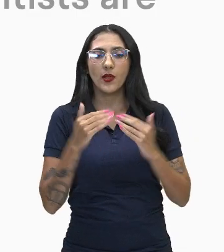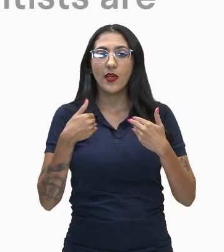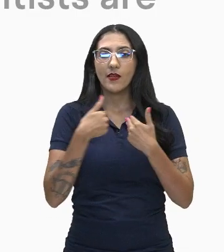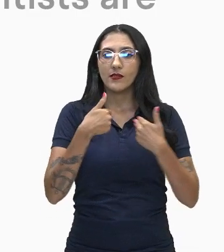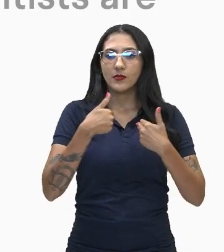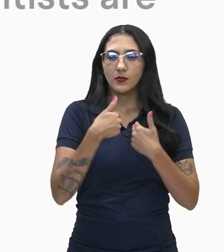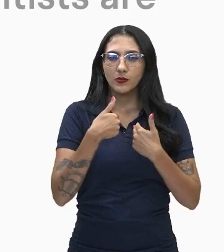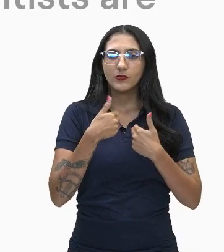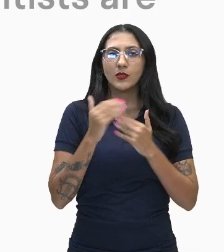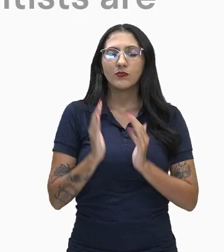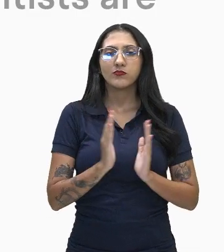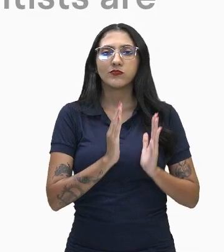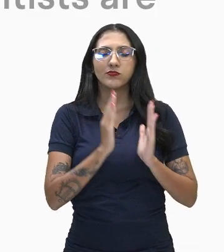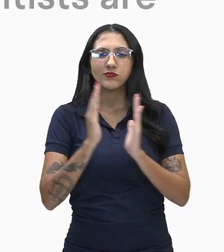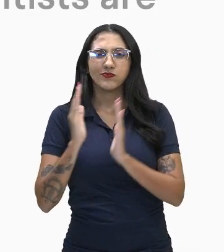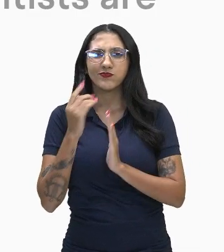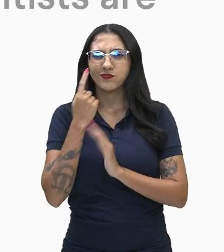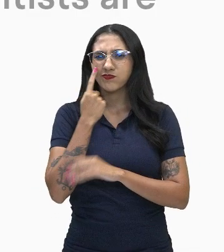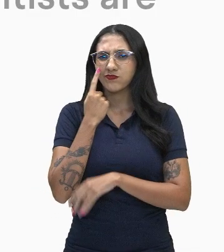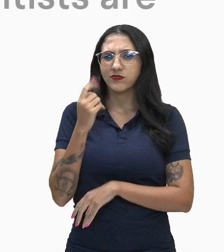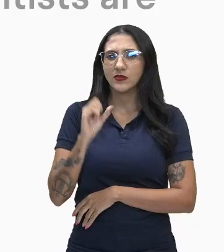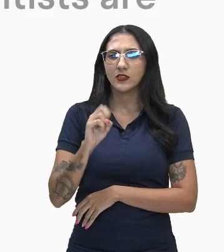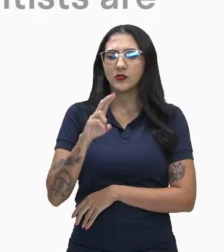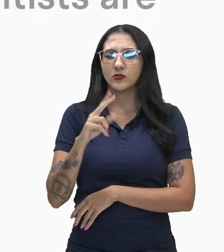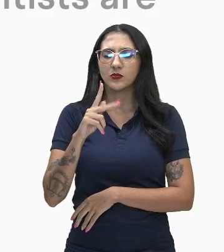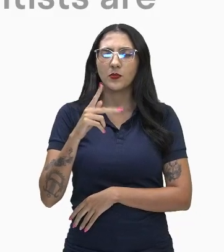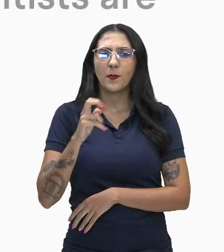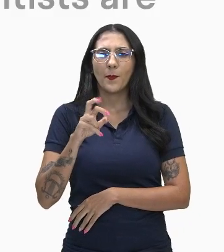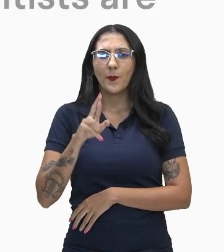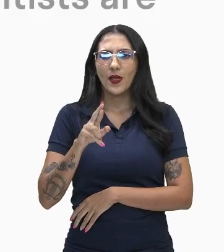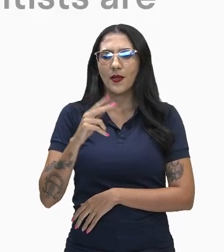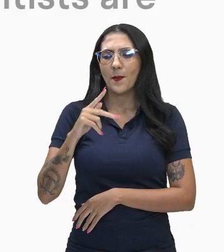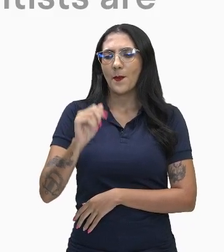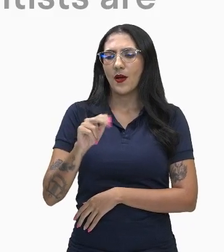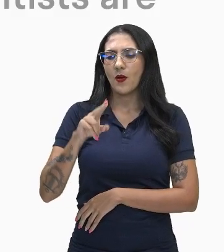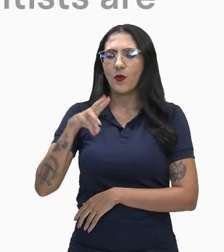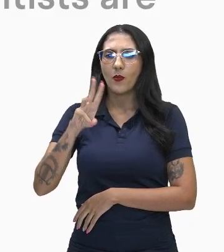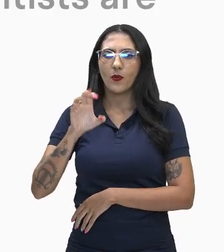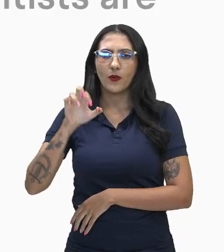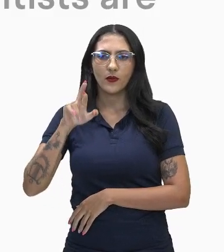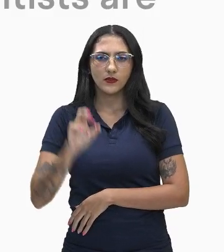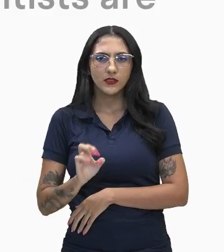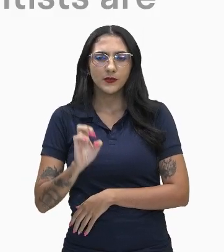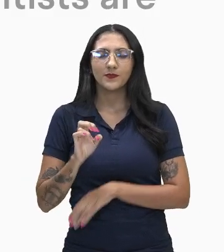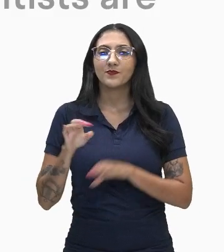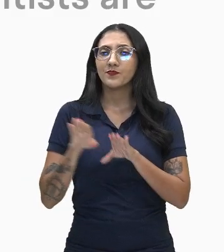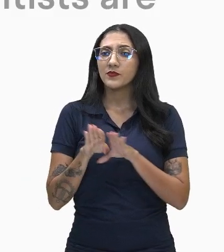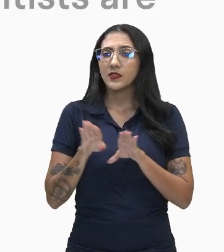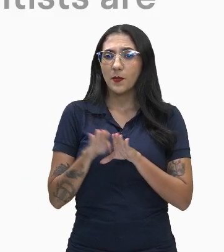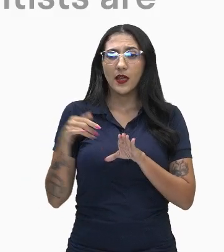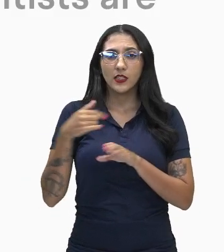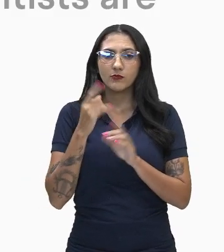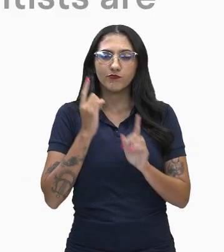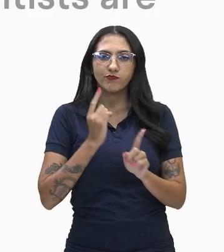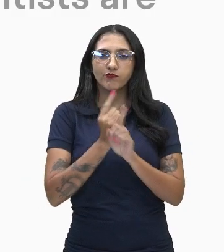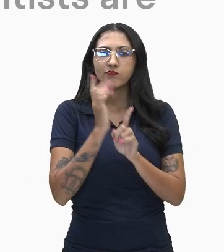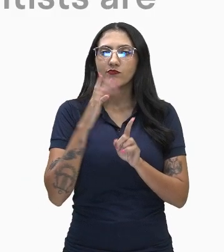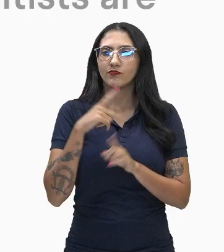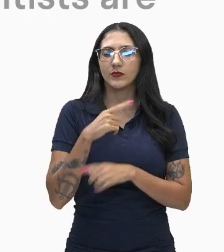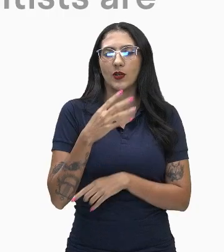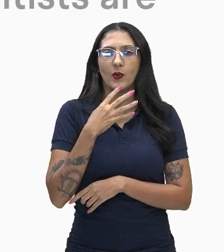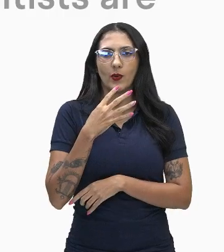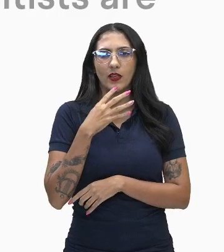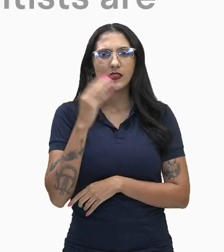animal. Superpowers. Então, dá para conseguir inferir, entender aqui o que significa o título. Geralmente,